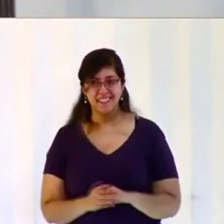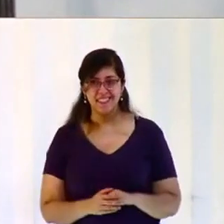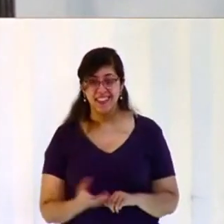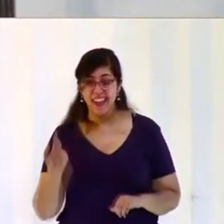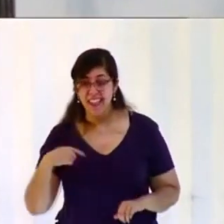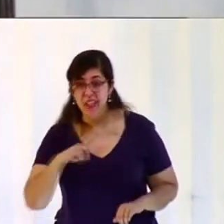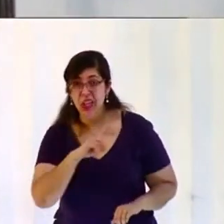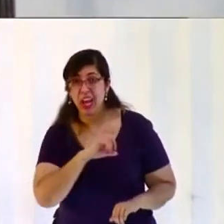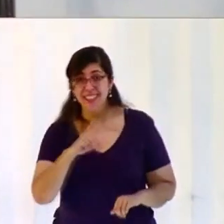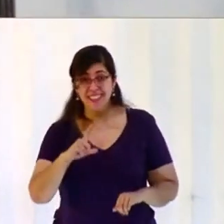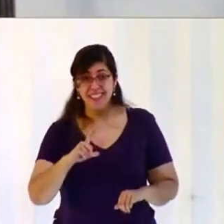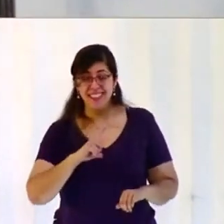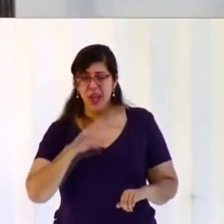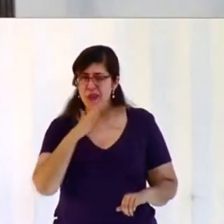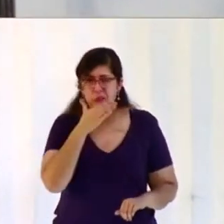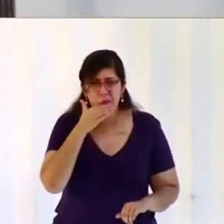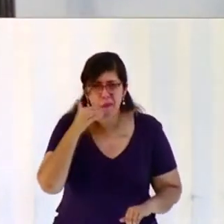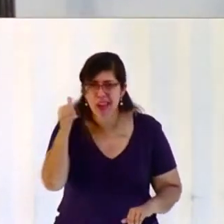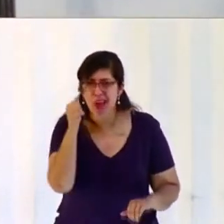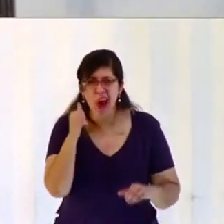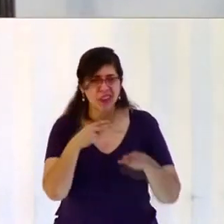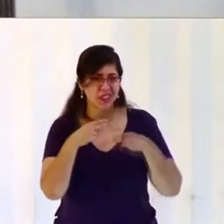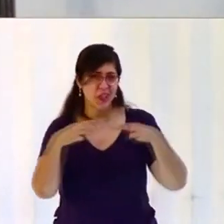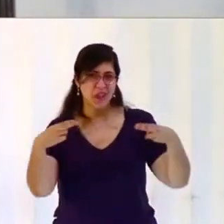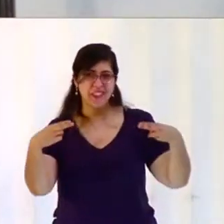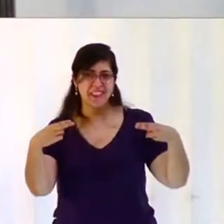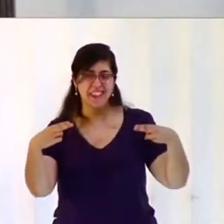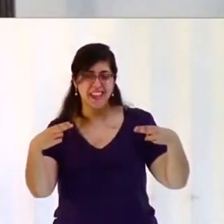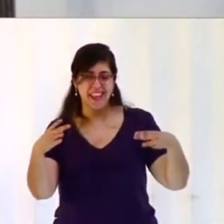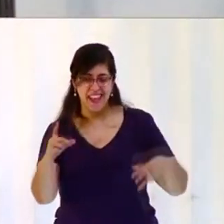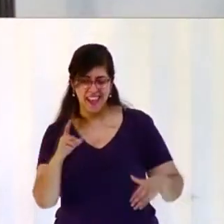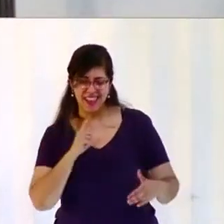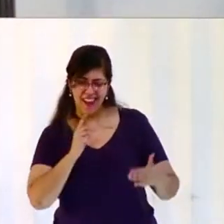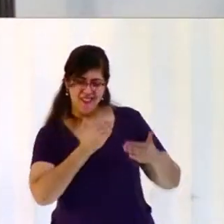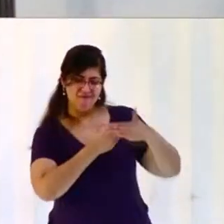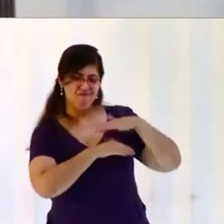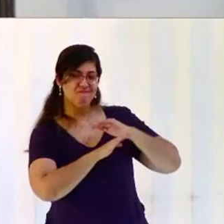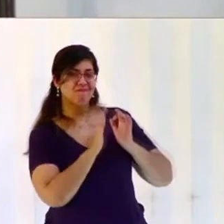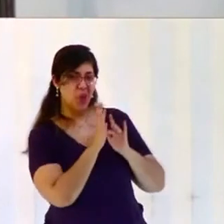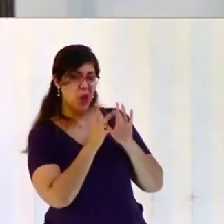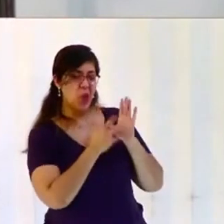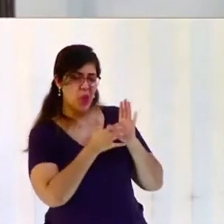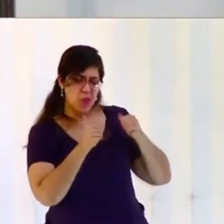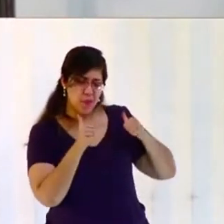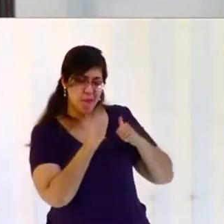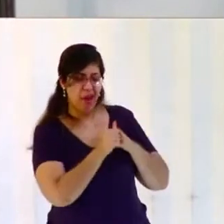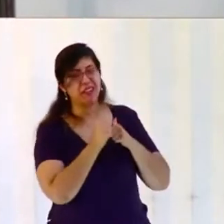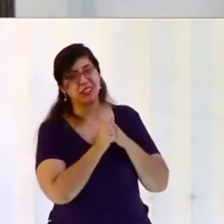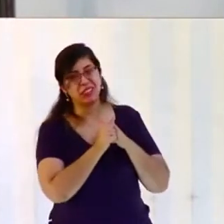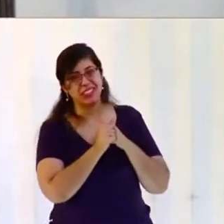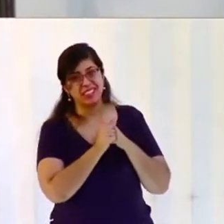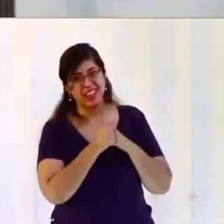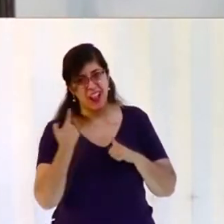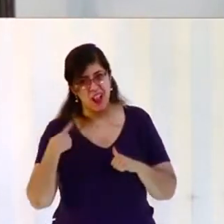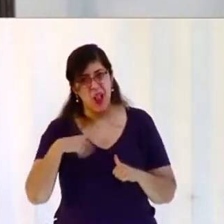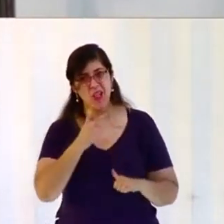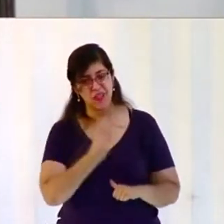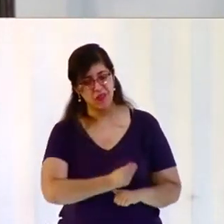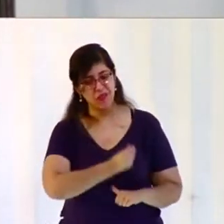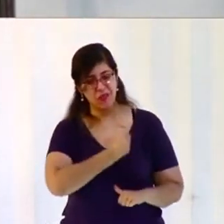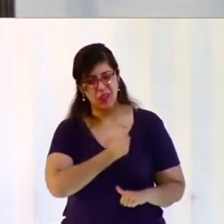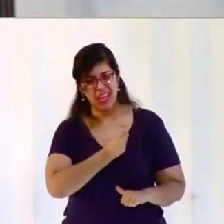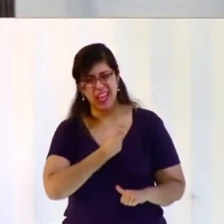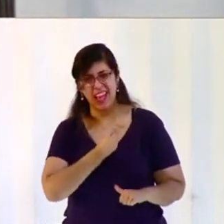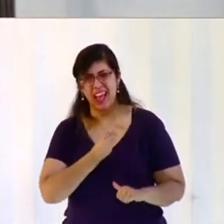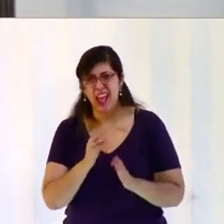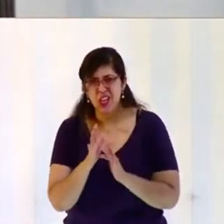Nós temos o melhor que alguém poderia ter, a convivência do nosso Senhor, do Salvador. Nós não só vivemos com